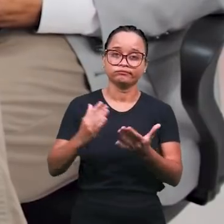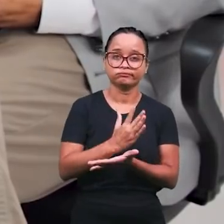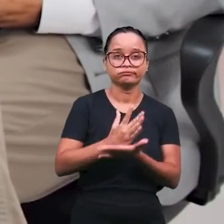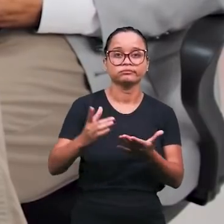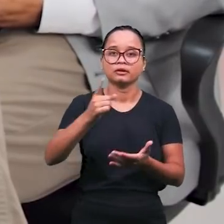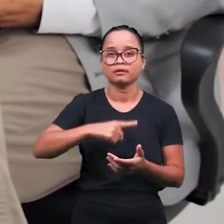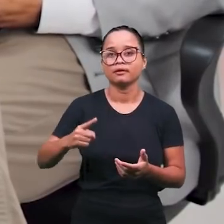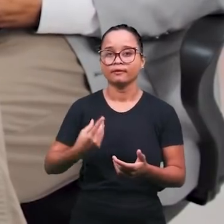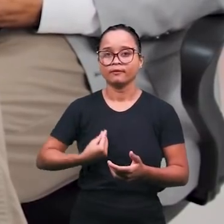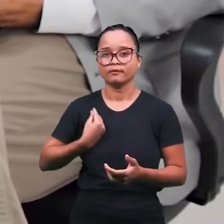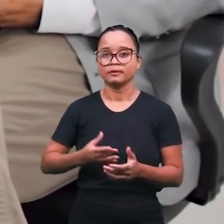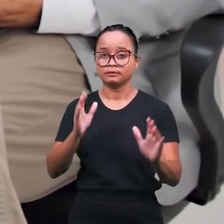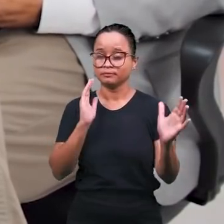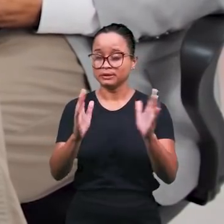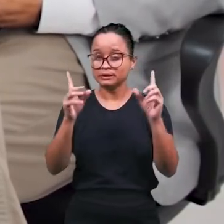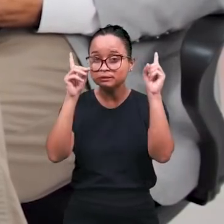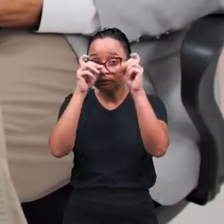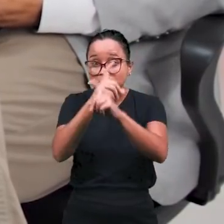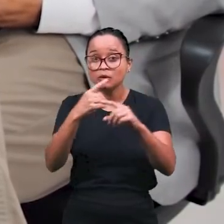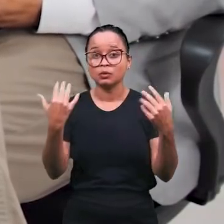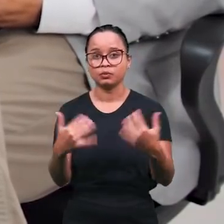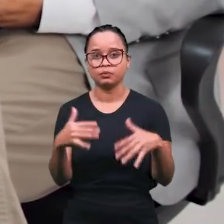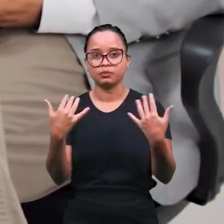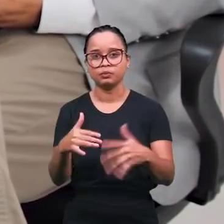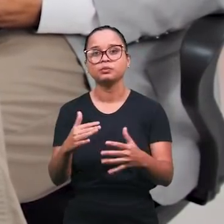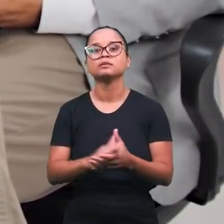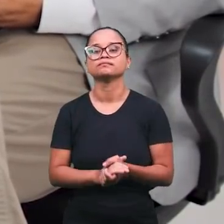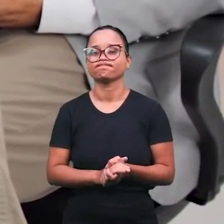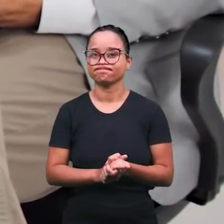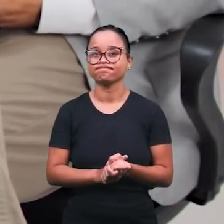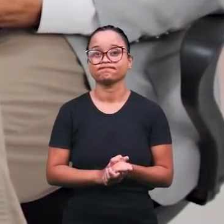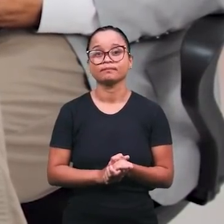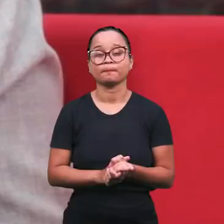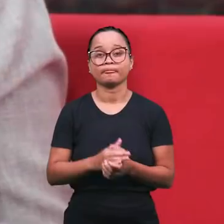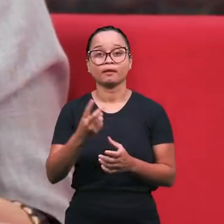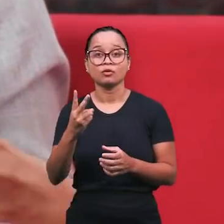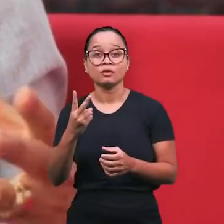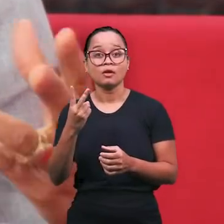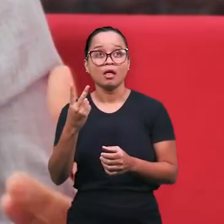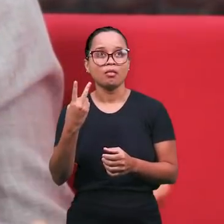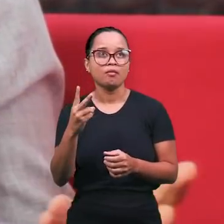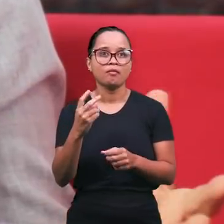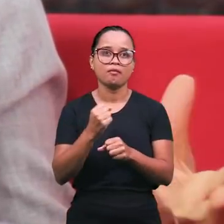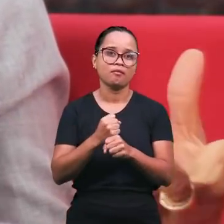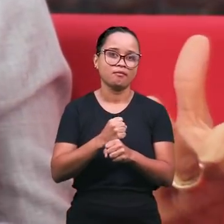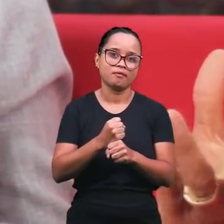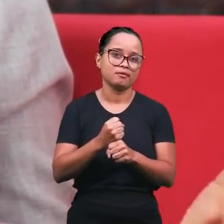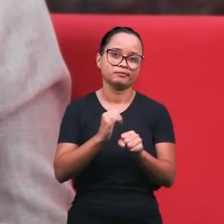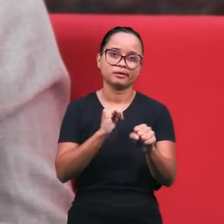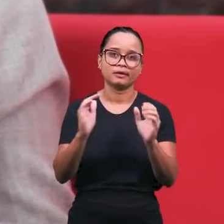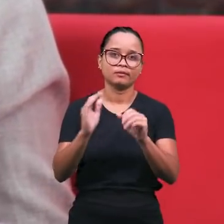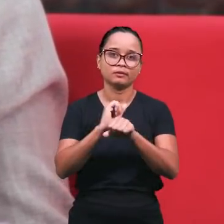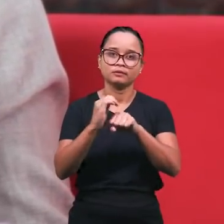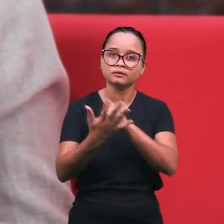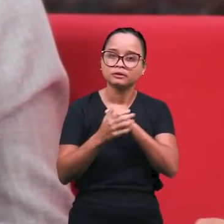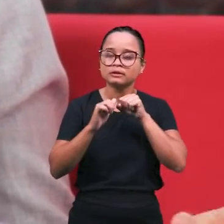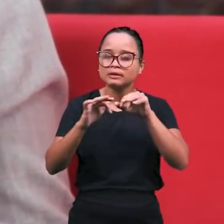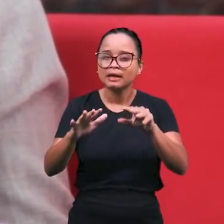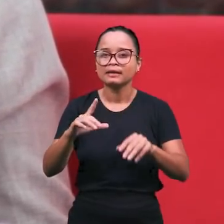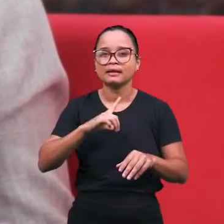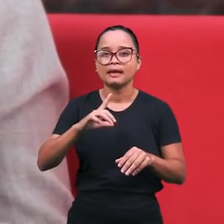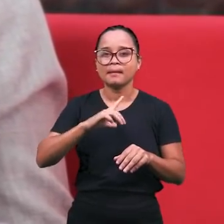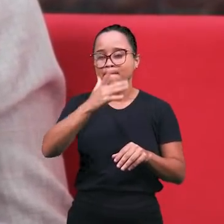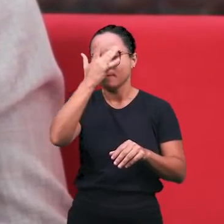uma situação extremamente difícil nesses 2 últimos anos. Algumas pessoas viveram com períodos de